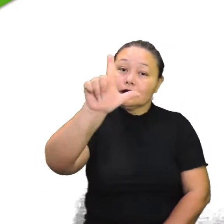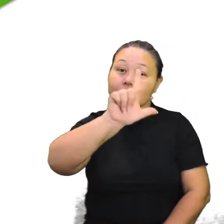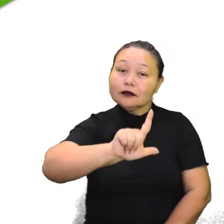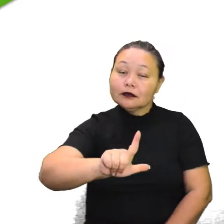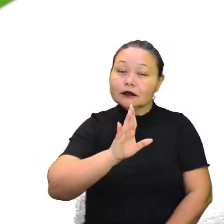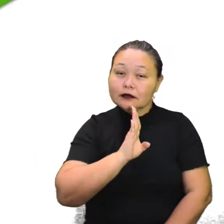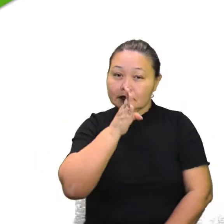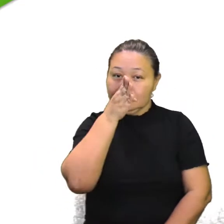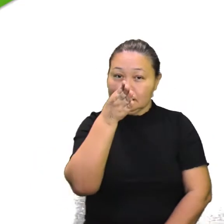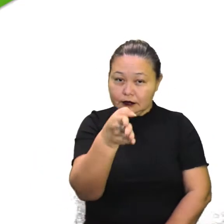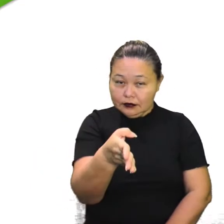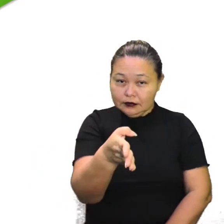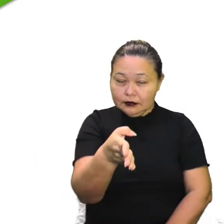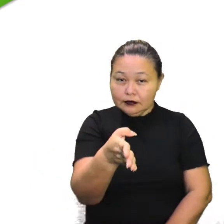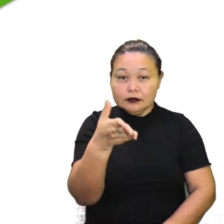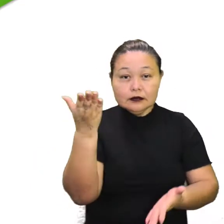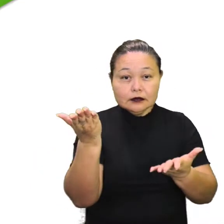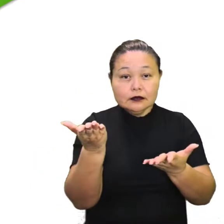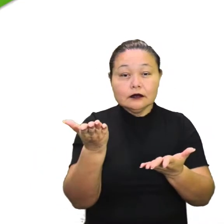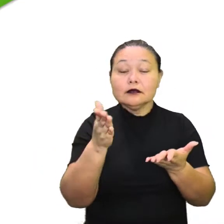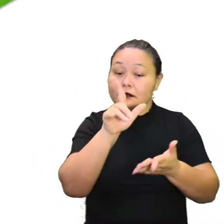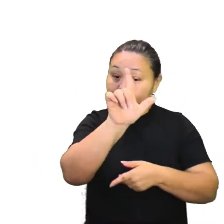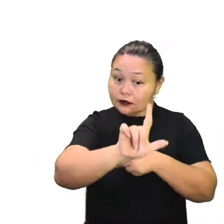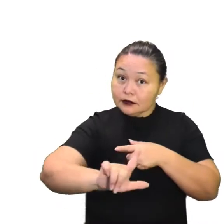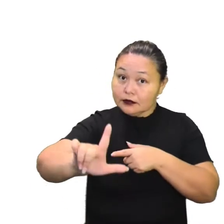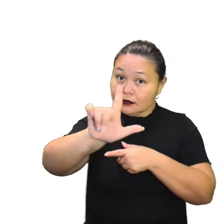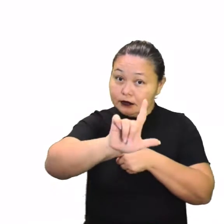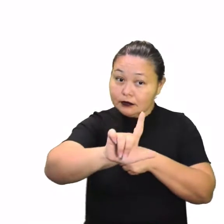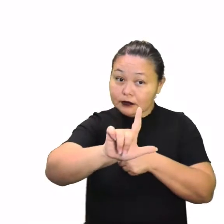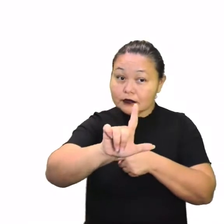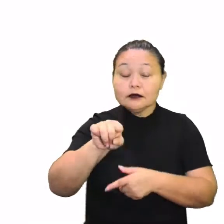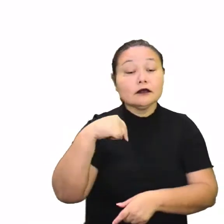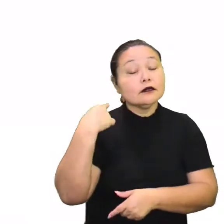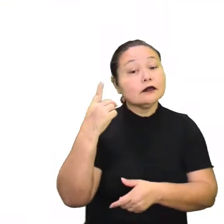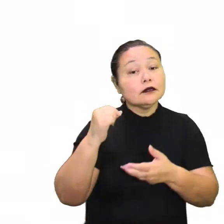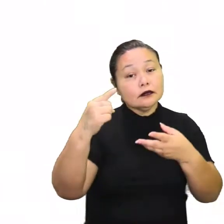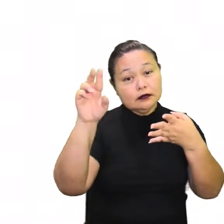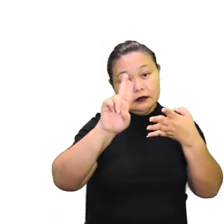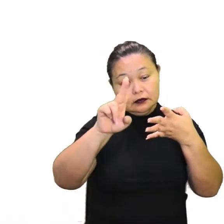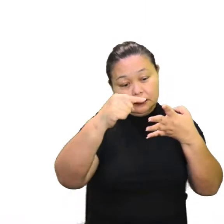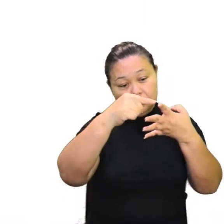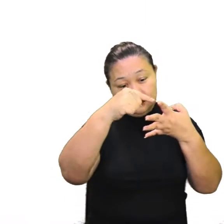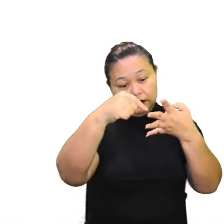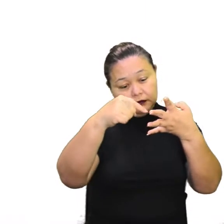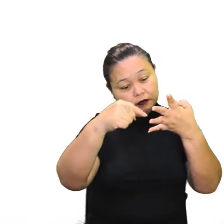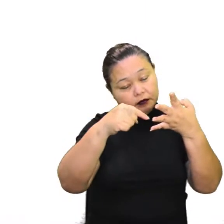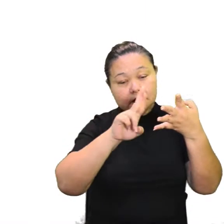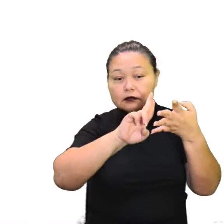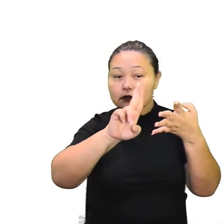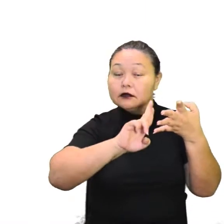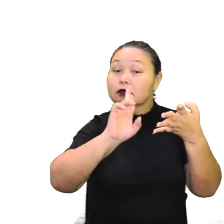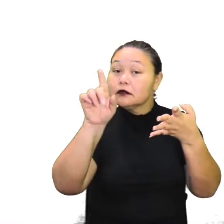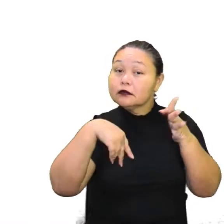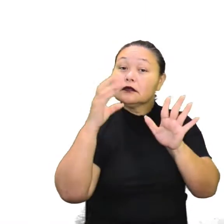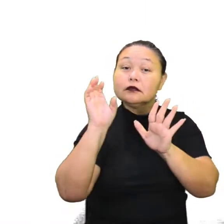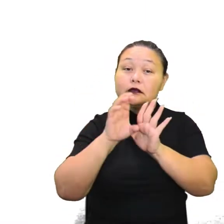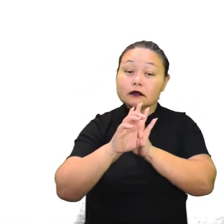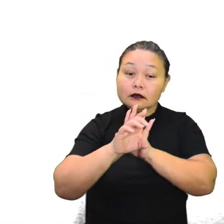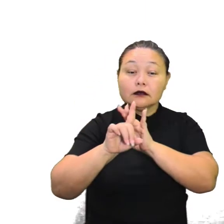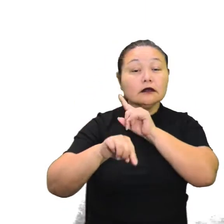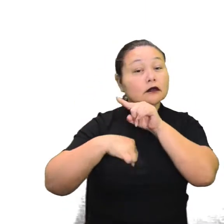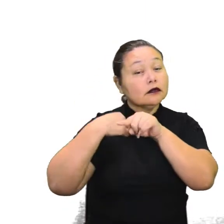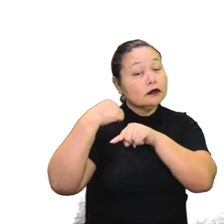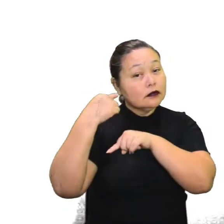literários, especificamente os literários. E aqui nós vamos ver a classificação. Vamos conceituar. E